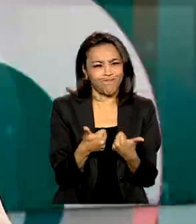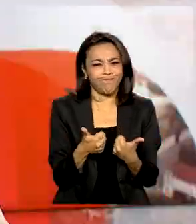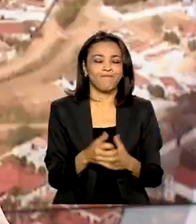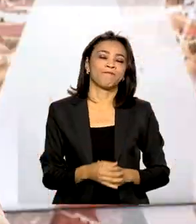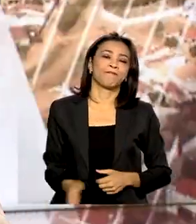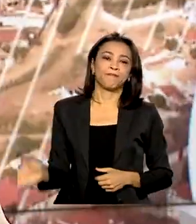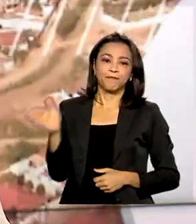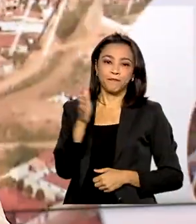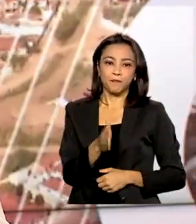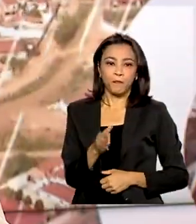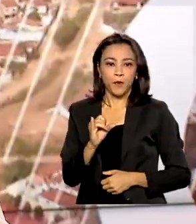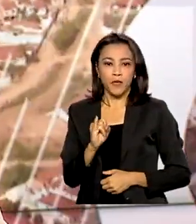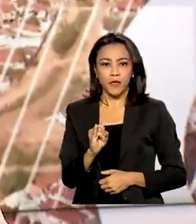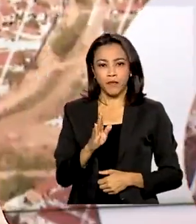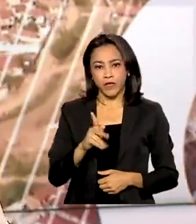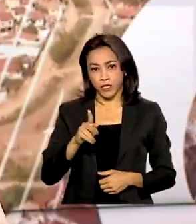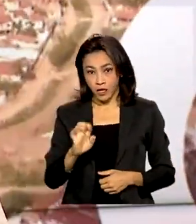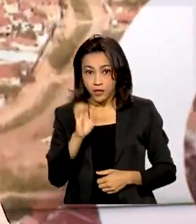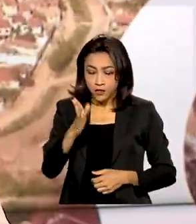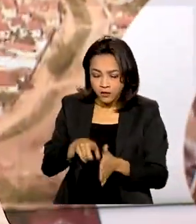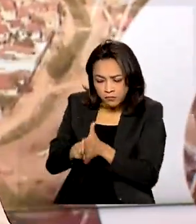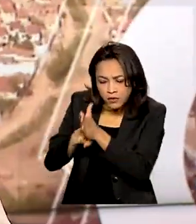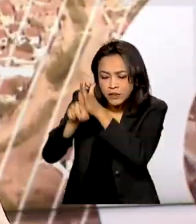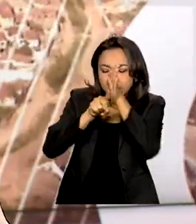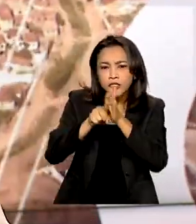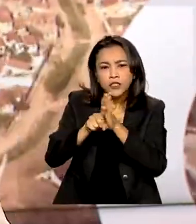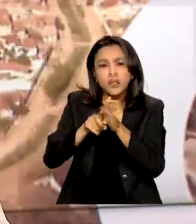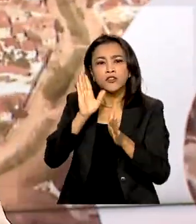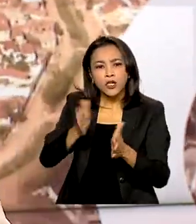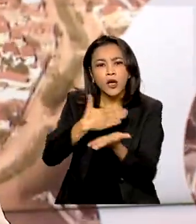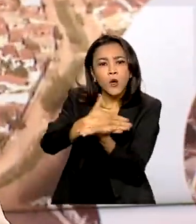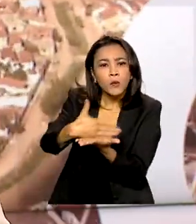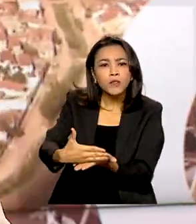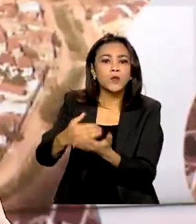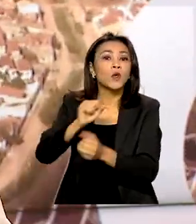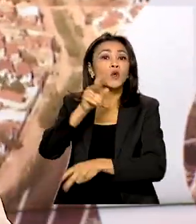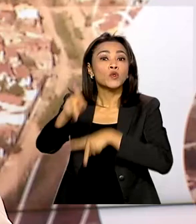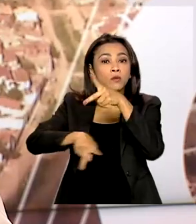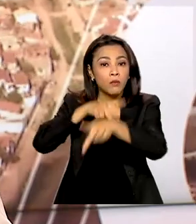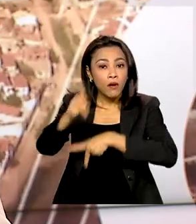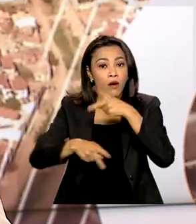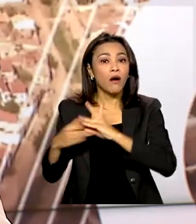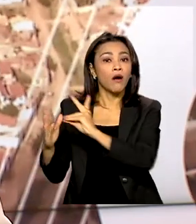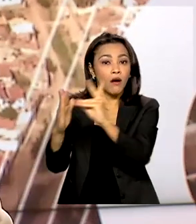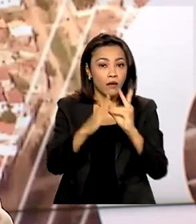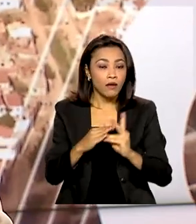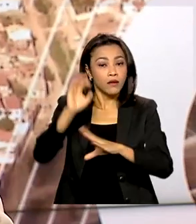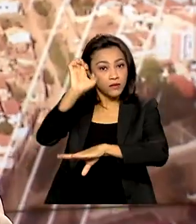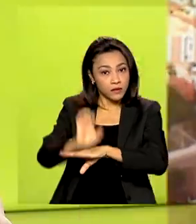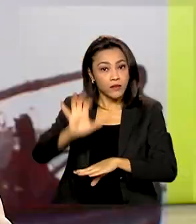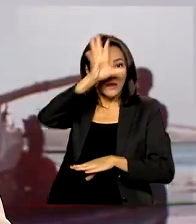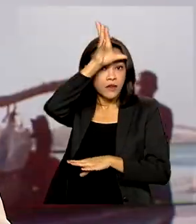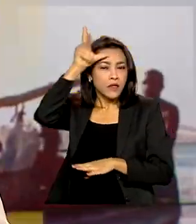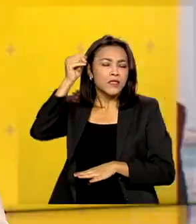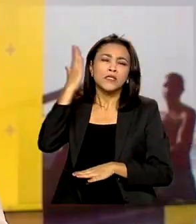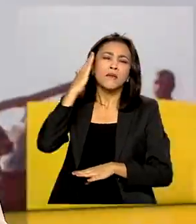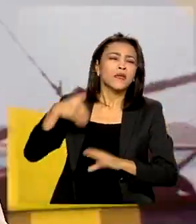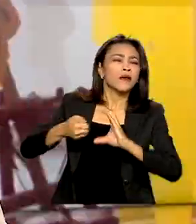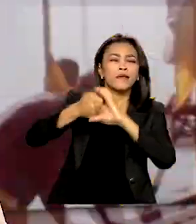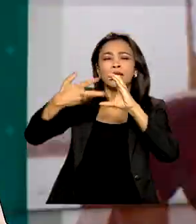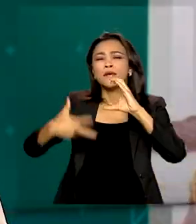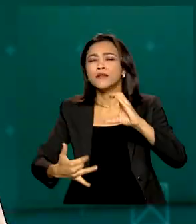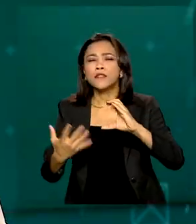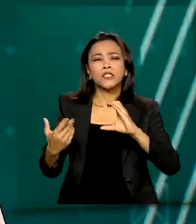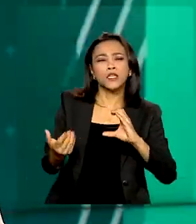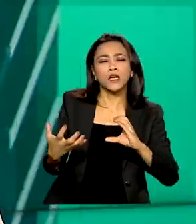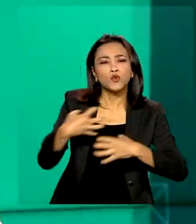e o IBGE Já começou o Censo demográfico entre os povos indígenas do Amazonas A ideia é saber características e modos